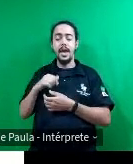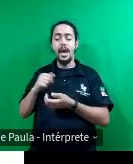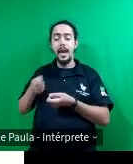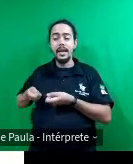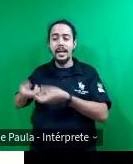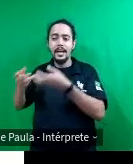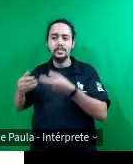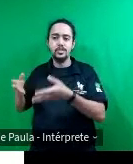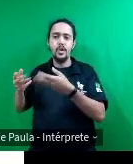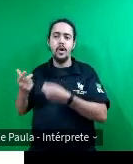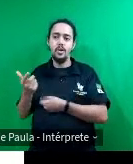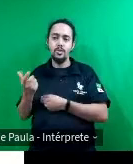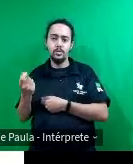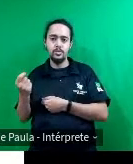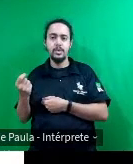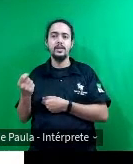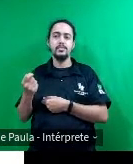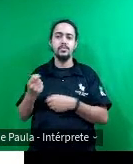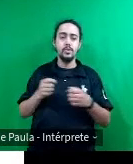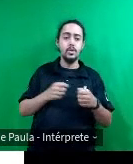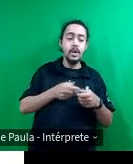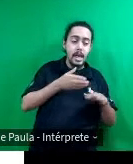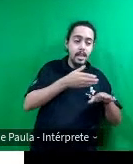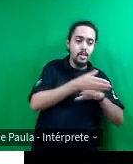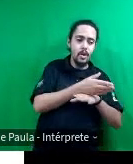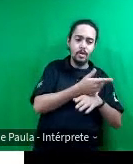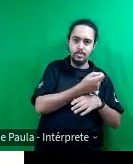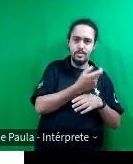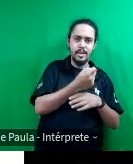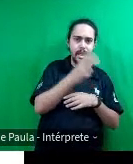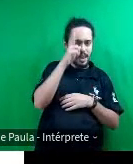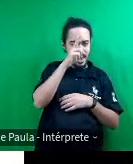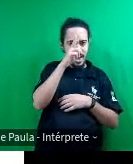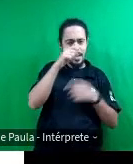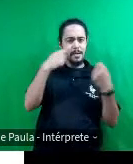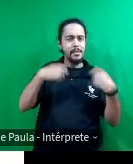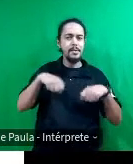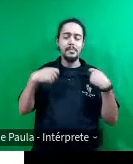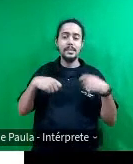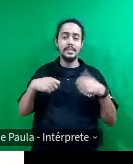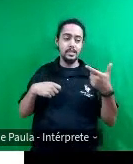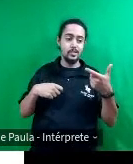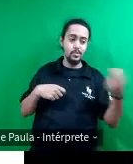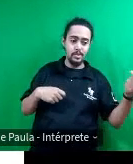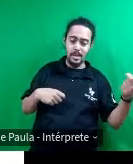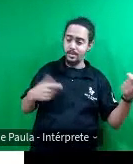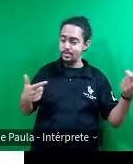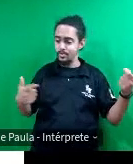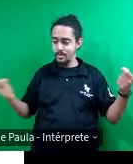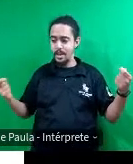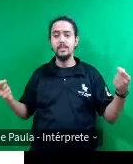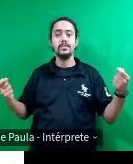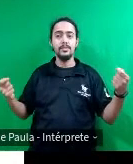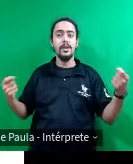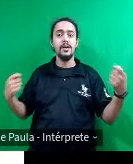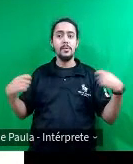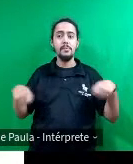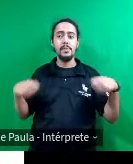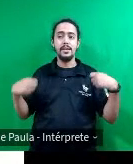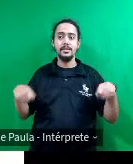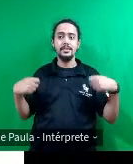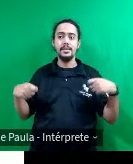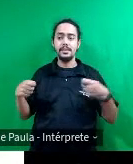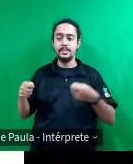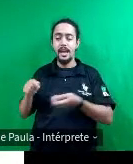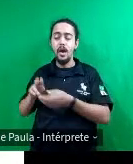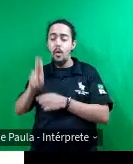sobrar nada, não pode faltar nada. Então, tudo que está disponível pela fonte, tudo que a fonte está disponibilizando de tensão, ela é